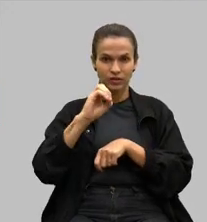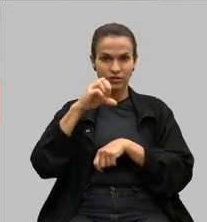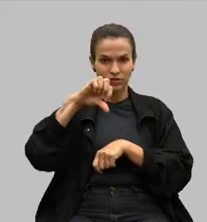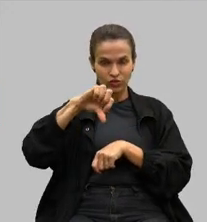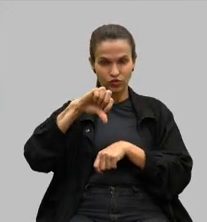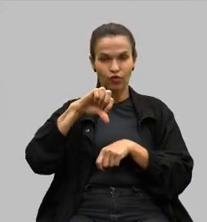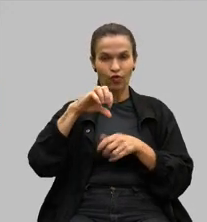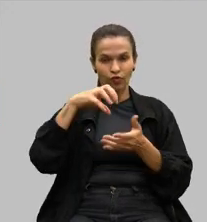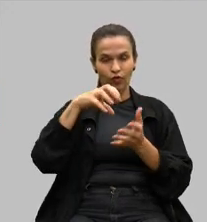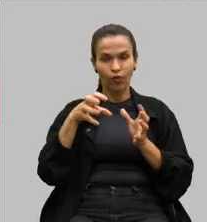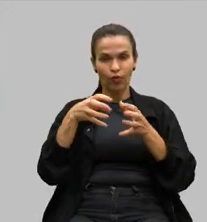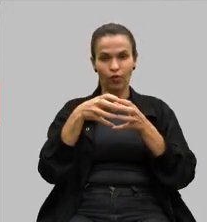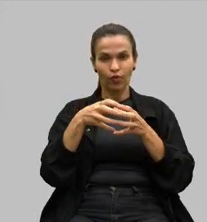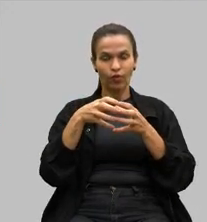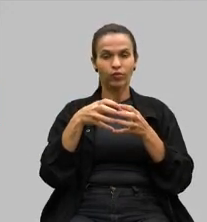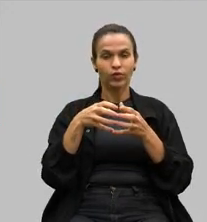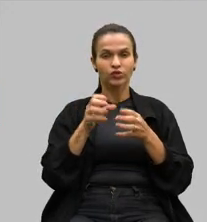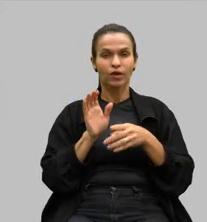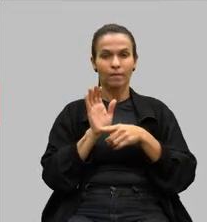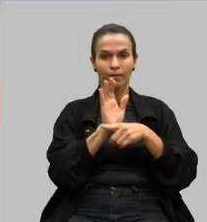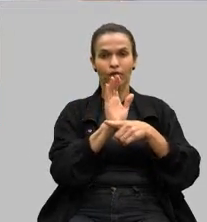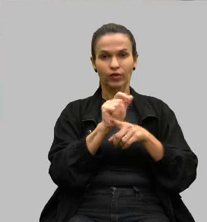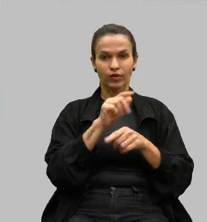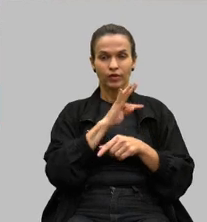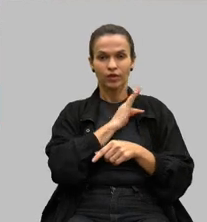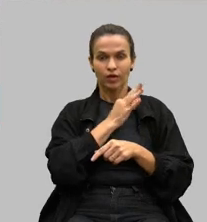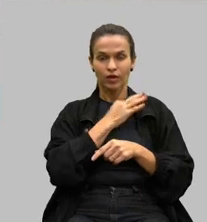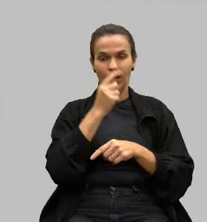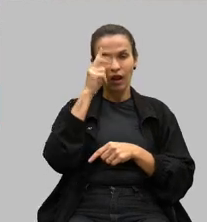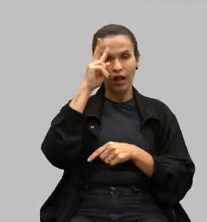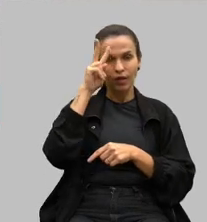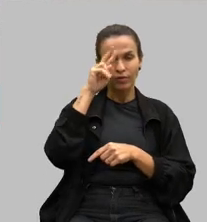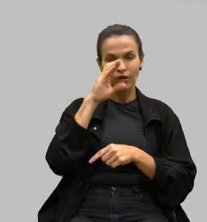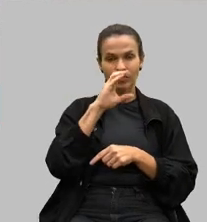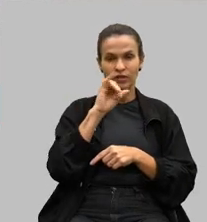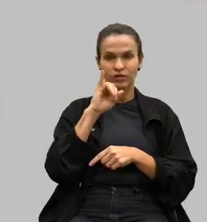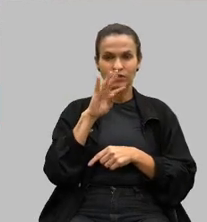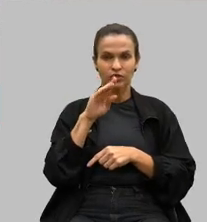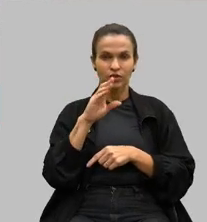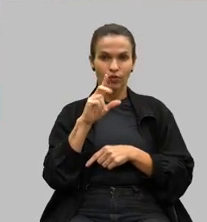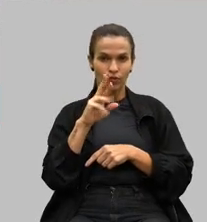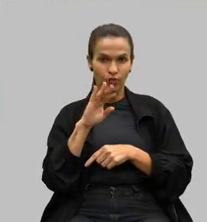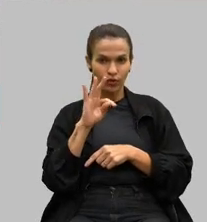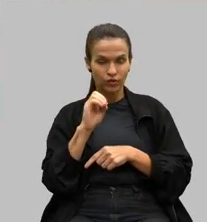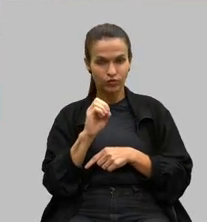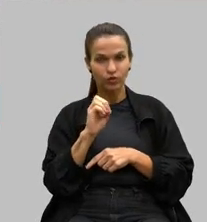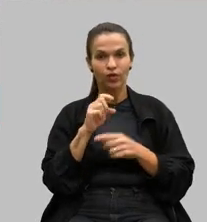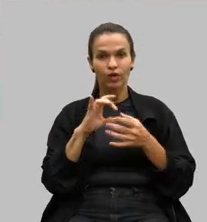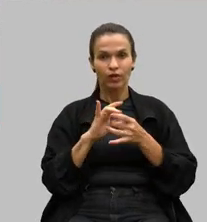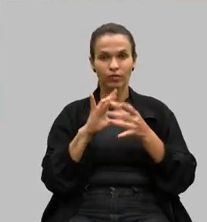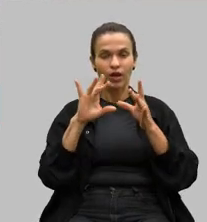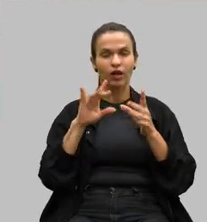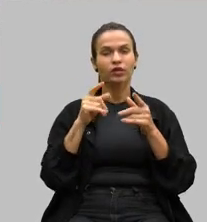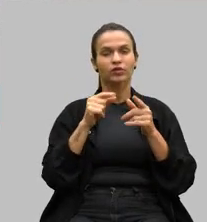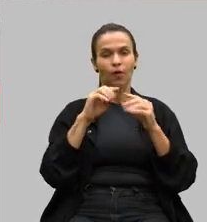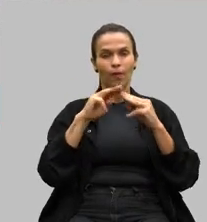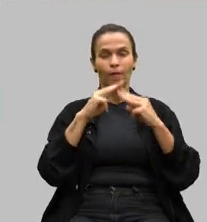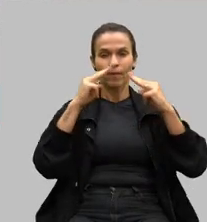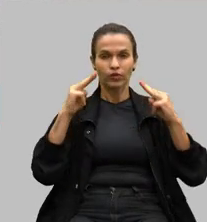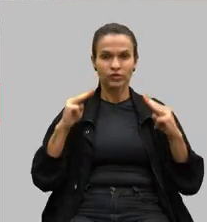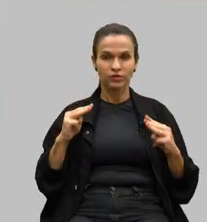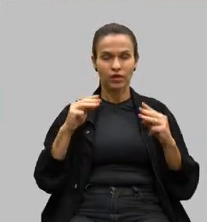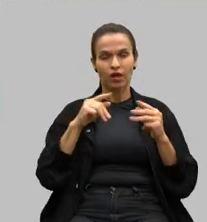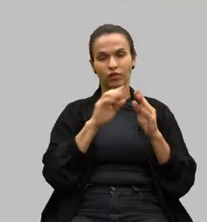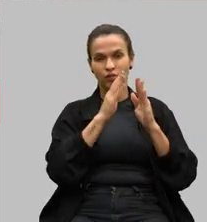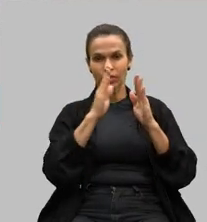técnicas Lembrando que o circuito Liberdade Onde tá a biblioteca Aí nós já vou passar rapidamente noite de museus superintendente de bibliotecas e